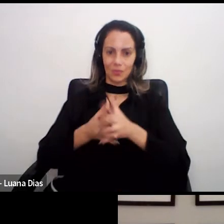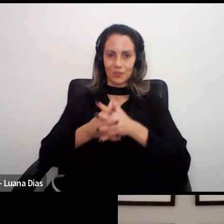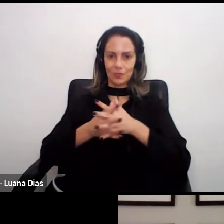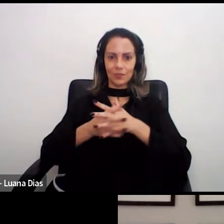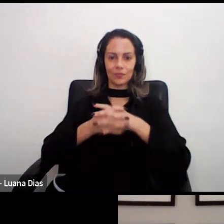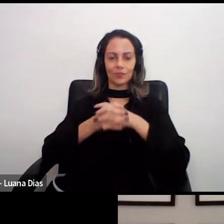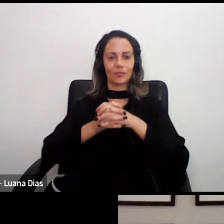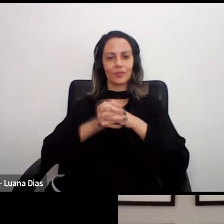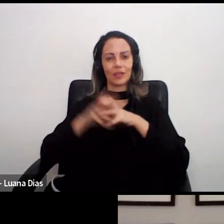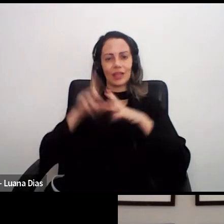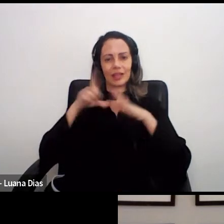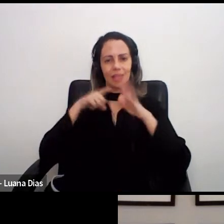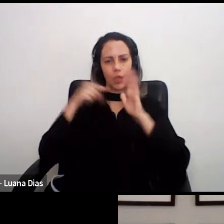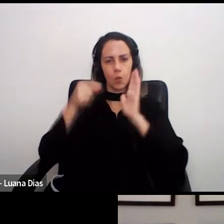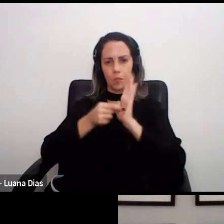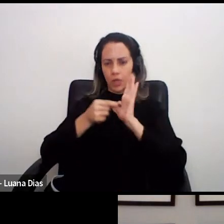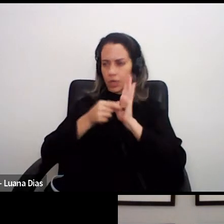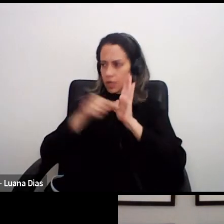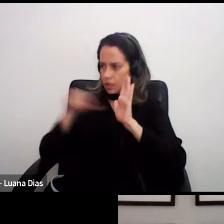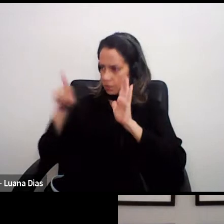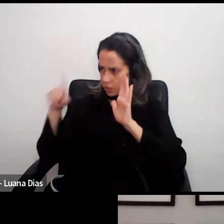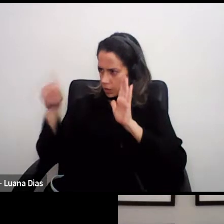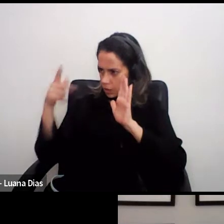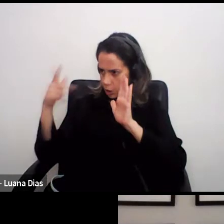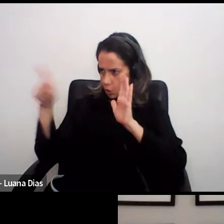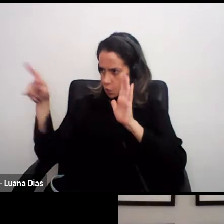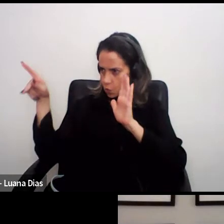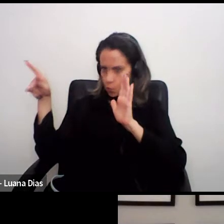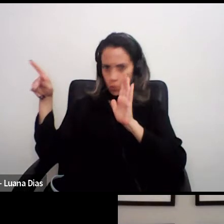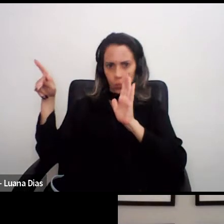Tem um pendrive aqui, será de alguém?